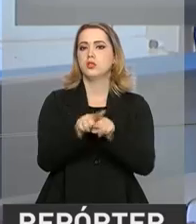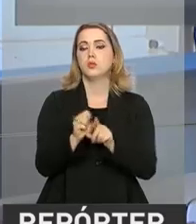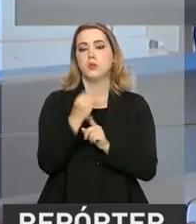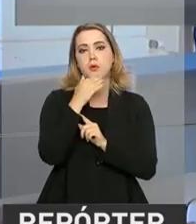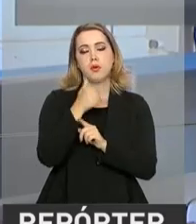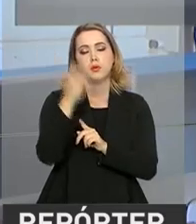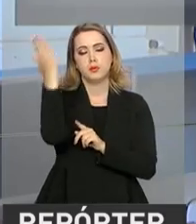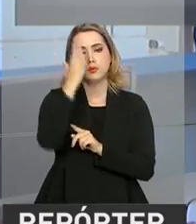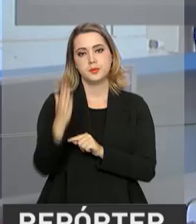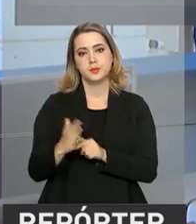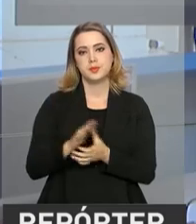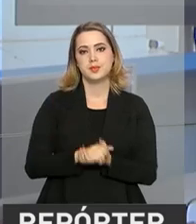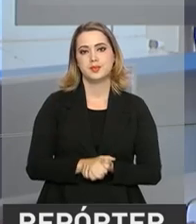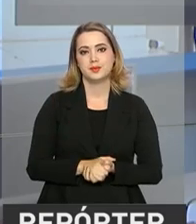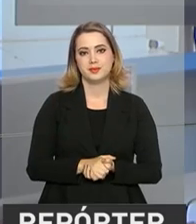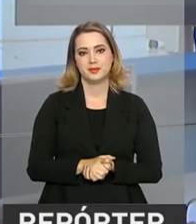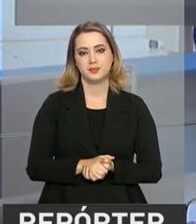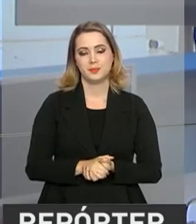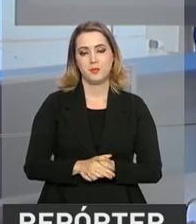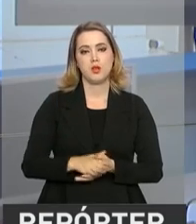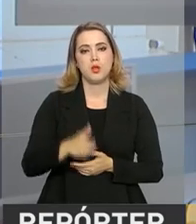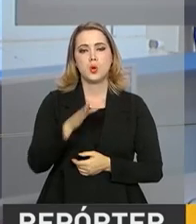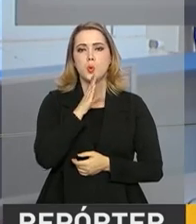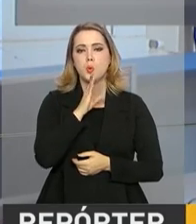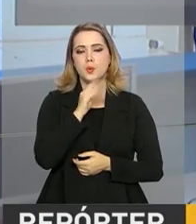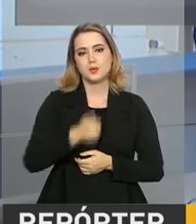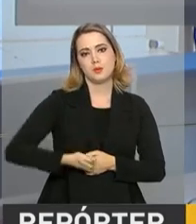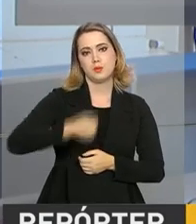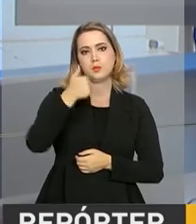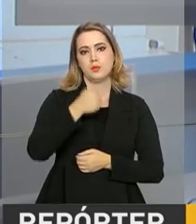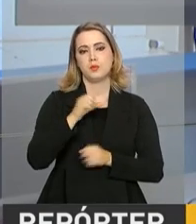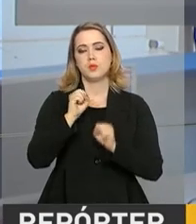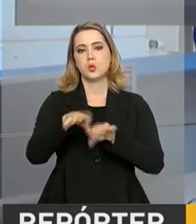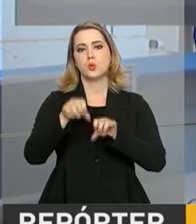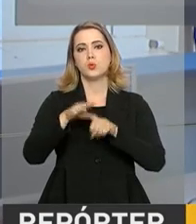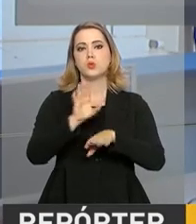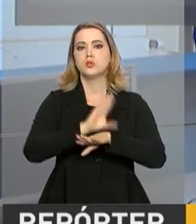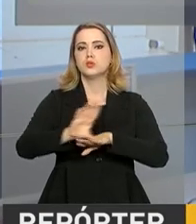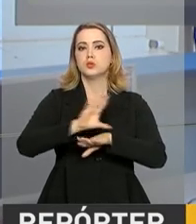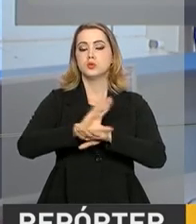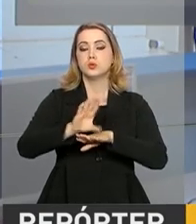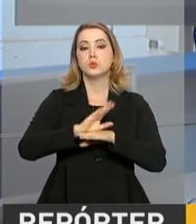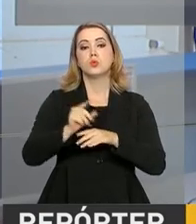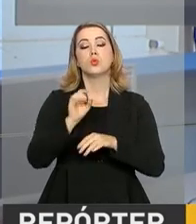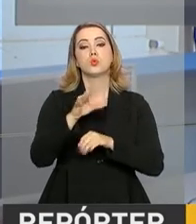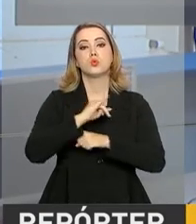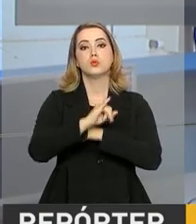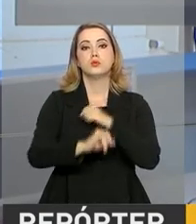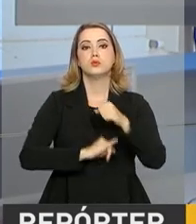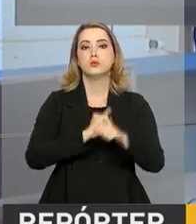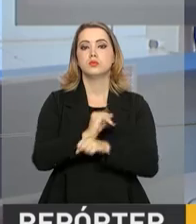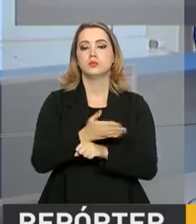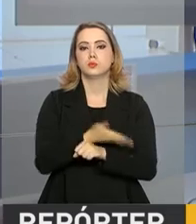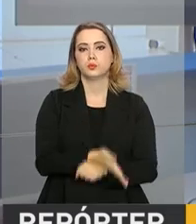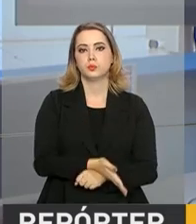todo. E para saber mais sobre o programa de educação financeira do Banco Central, é só acessar o site do banco,